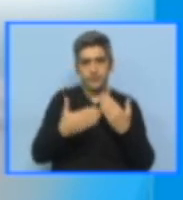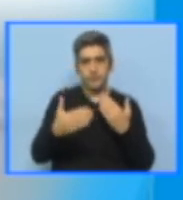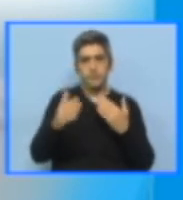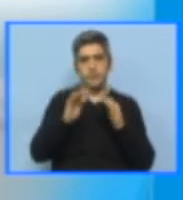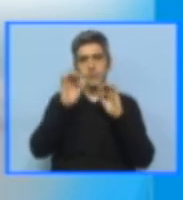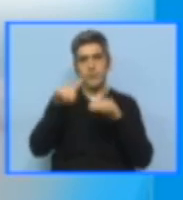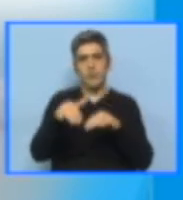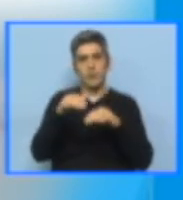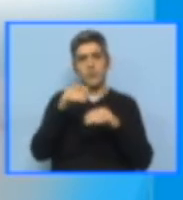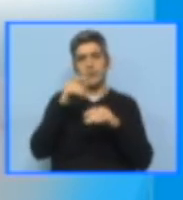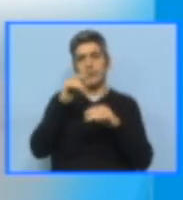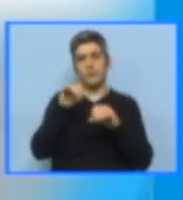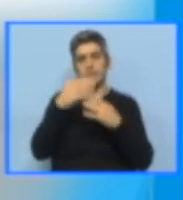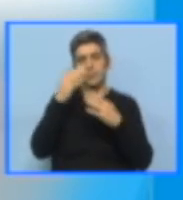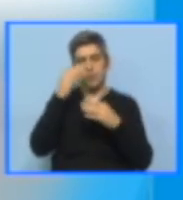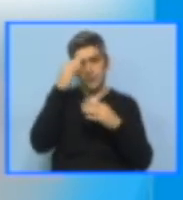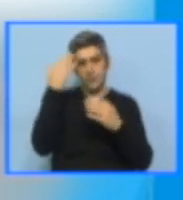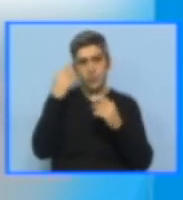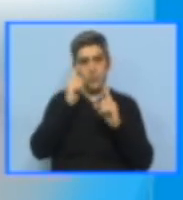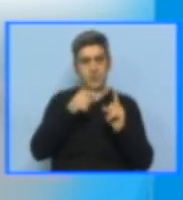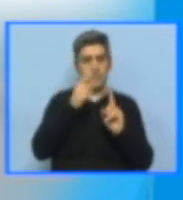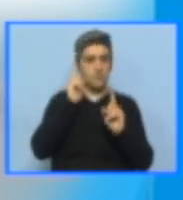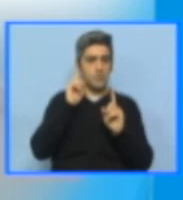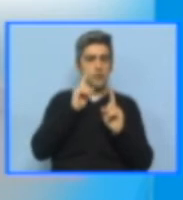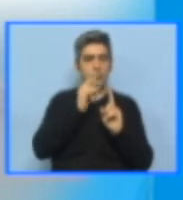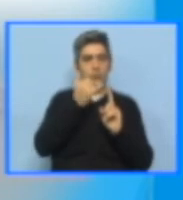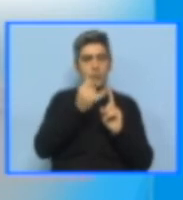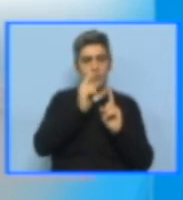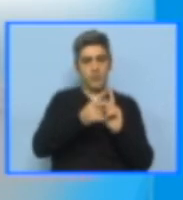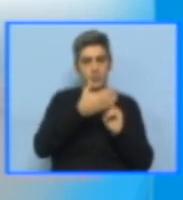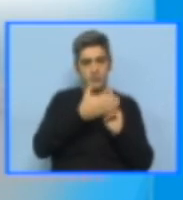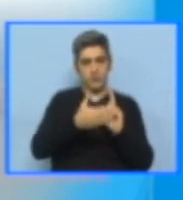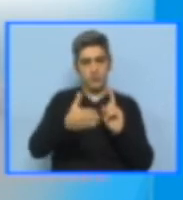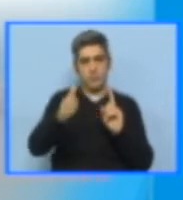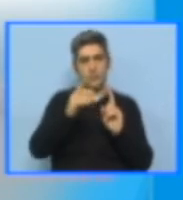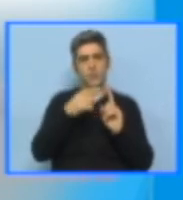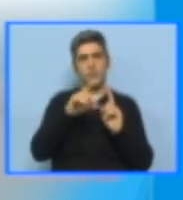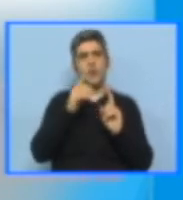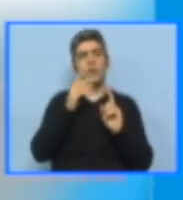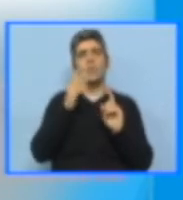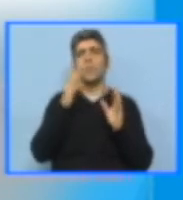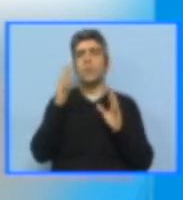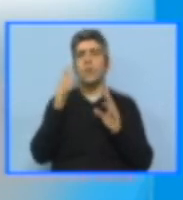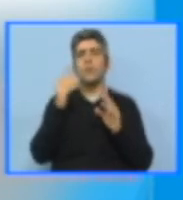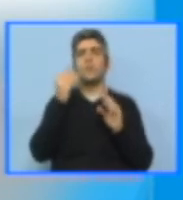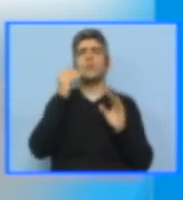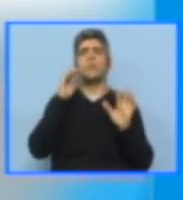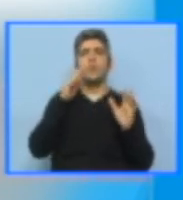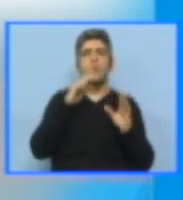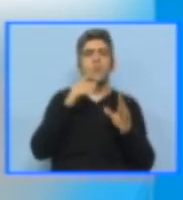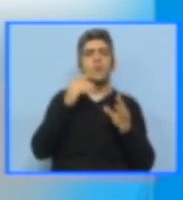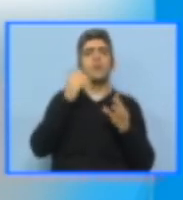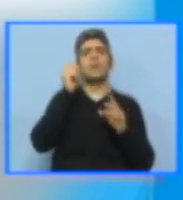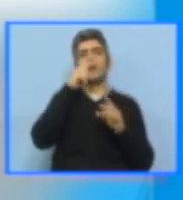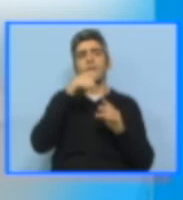do verão, e começa já no próximo dia 2. Eles vão decorrer onde, em concreto? Quem vai falar?